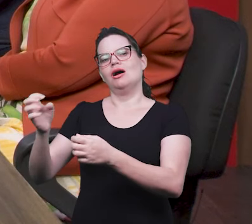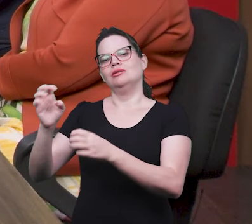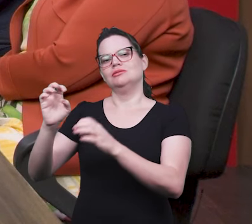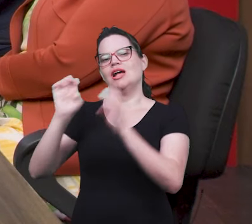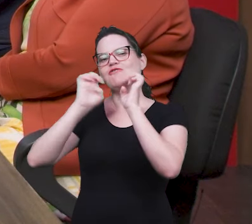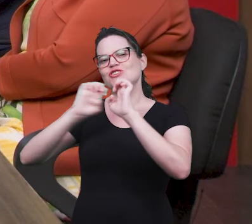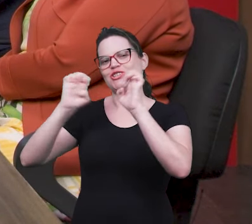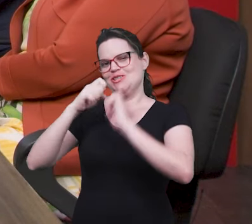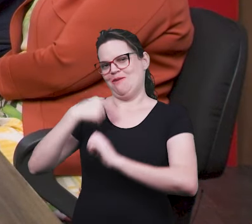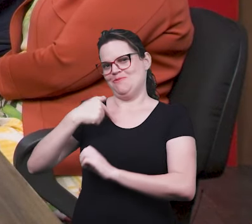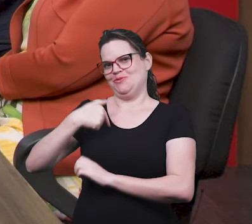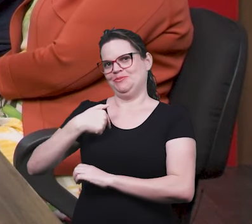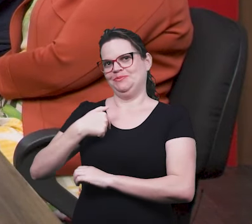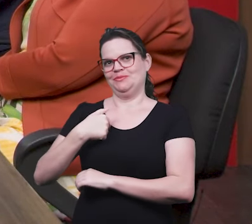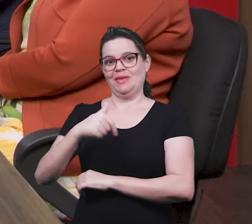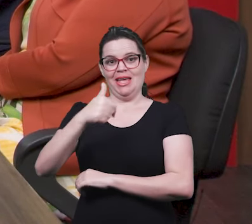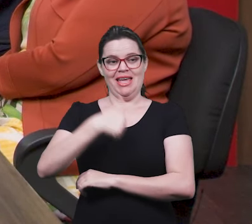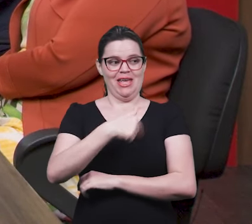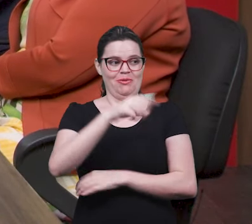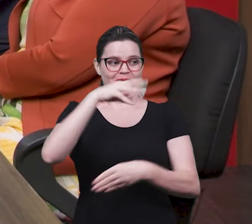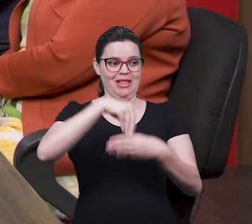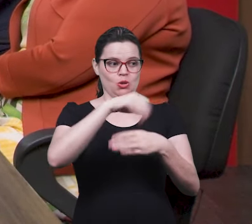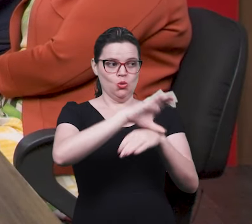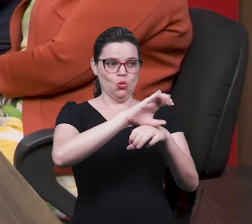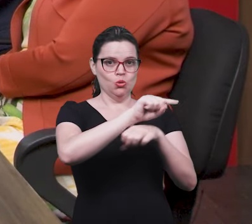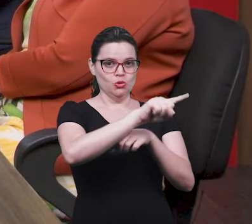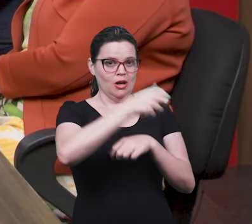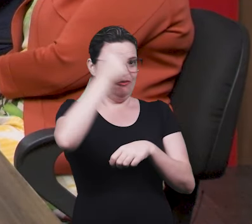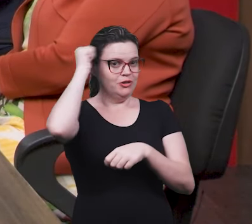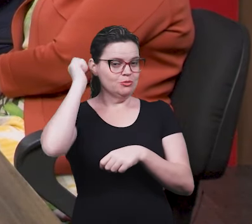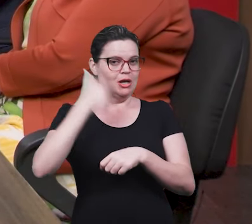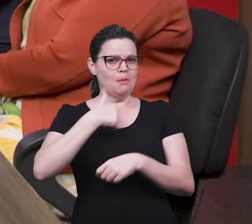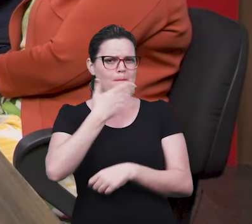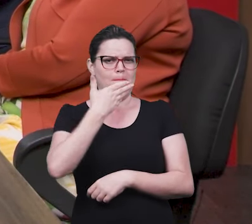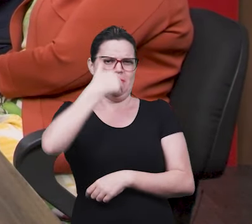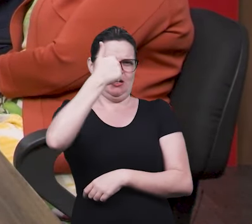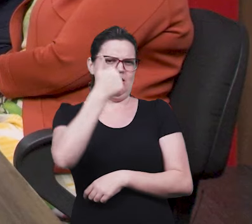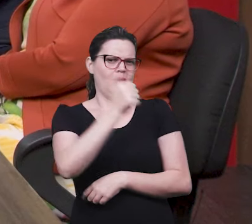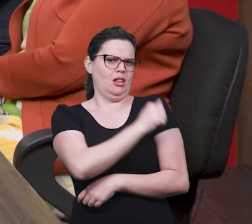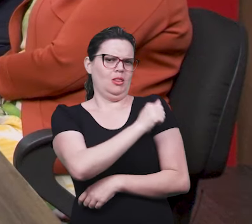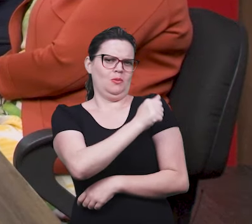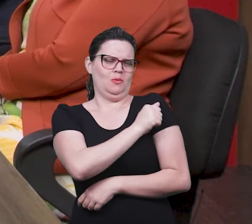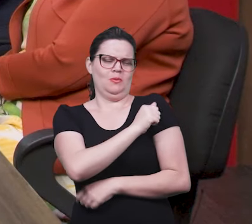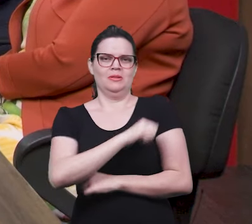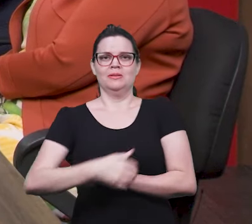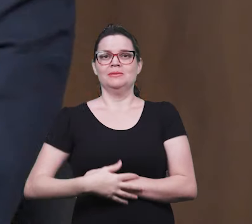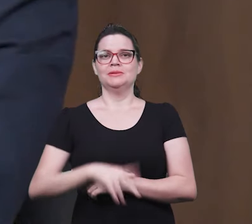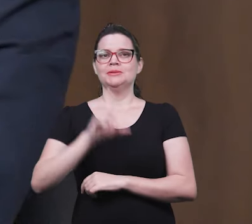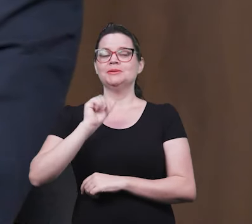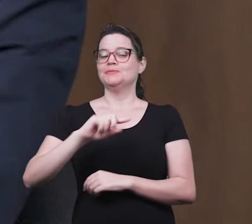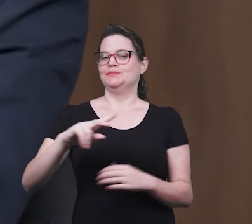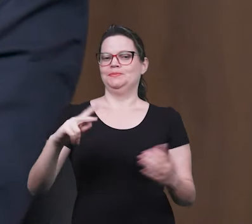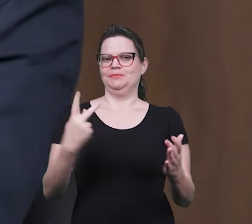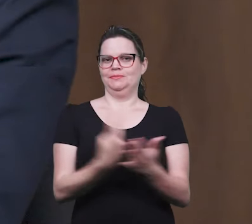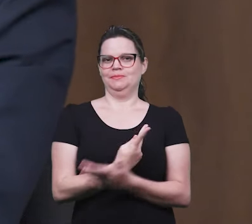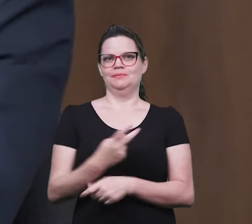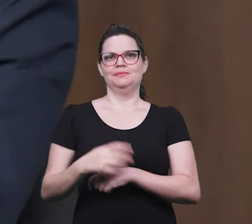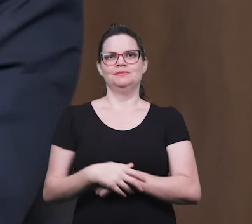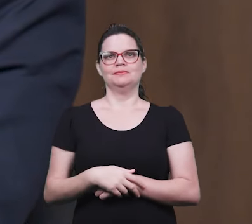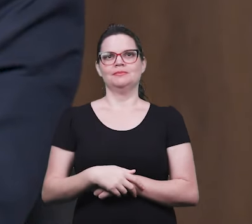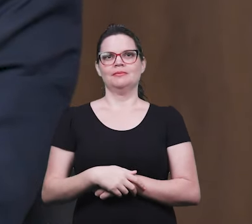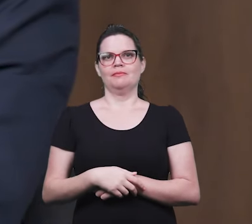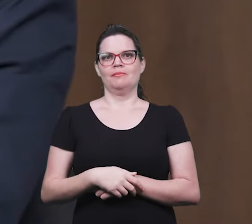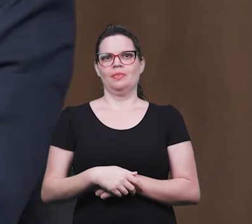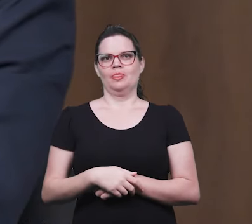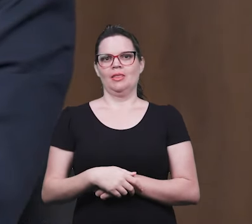Eu era um dos melhores alunos do cursinho. Os melhores alunos, tal. Bonito. Aí o que aconteceu? A prova